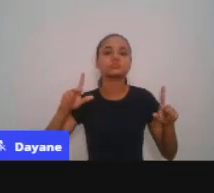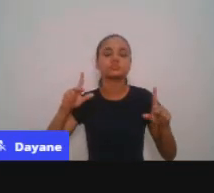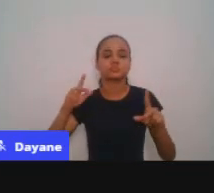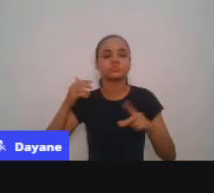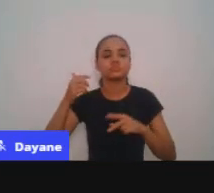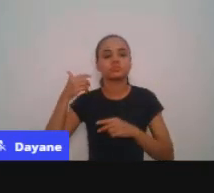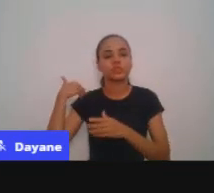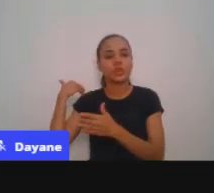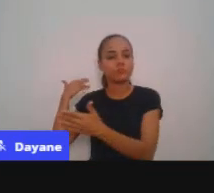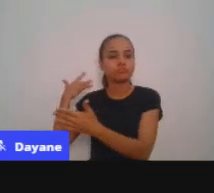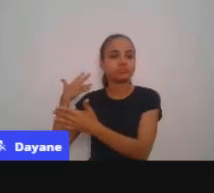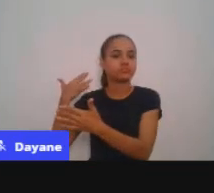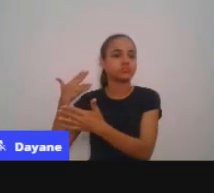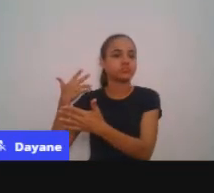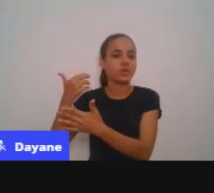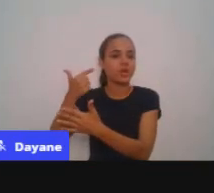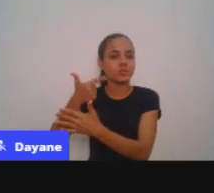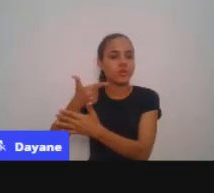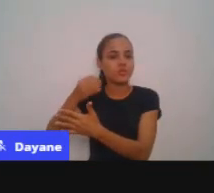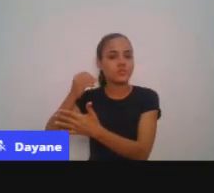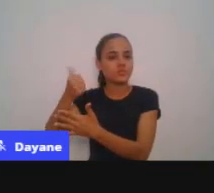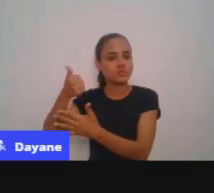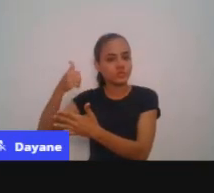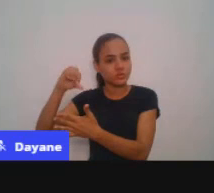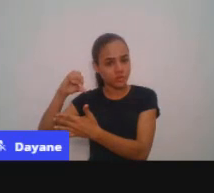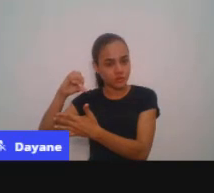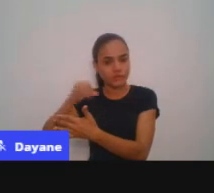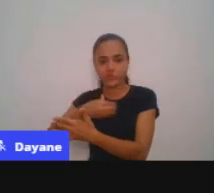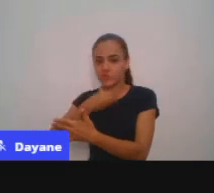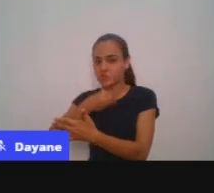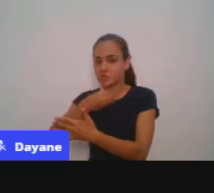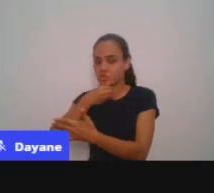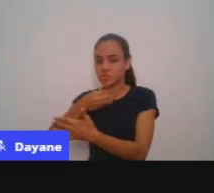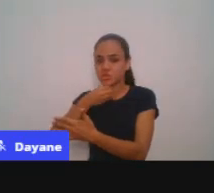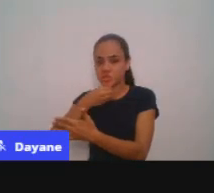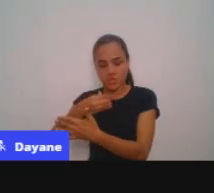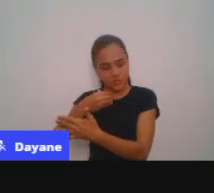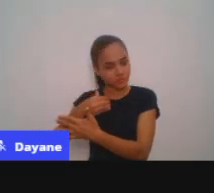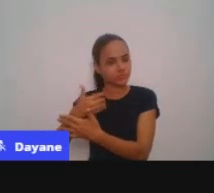2019, até dezembro, nós iniciamos 2020 já